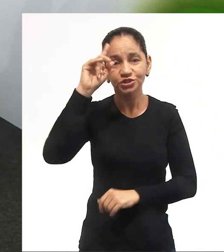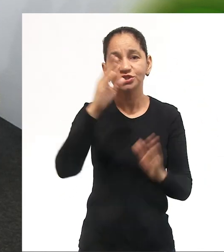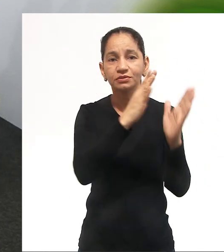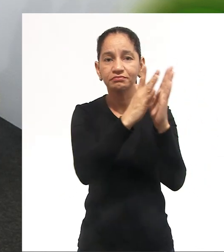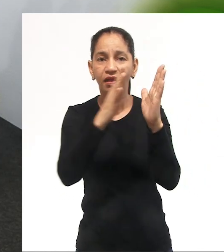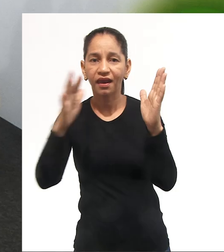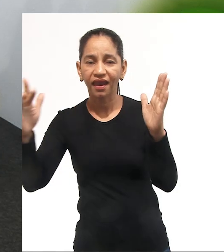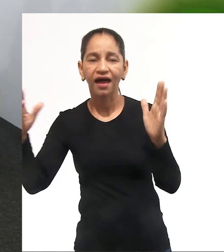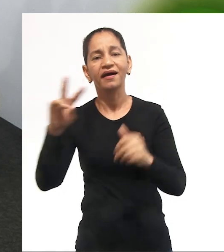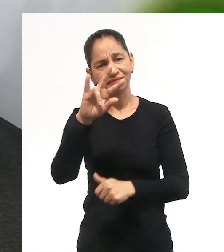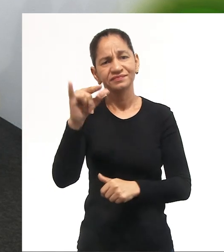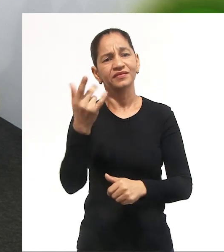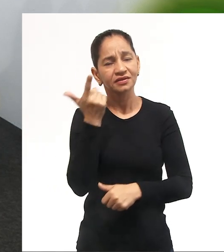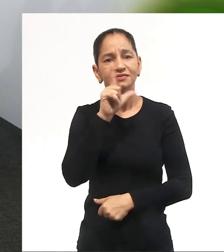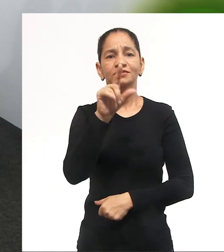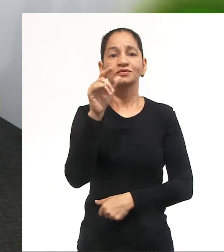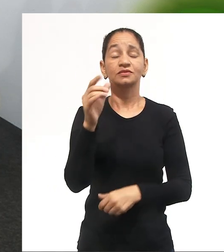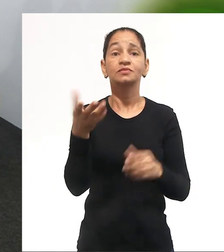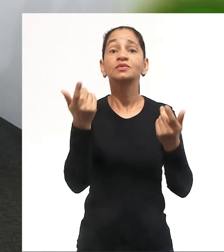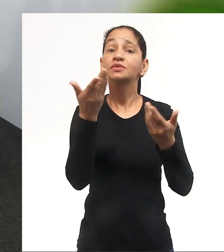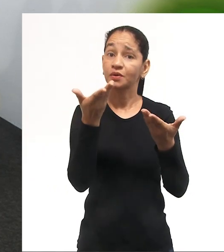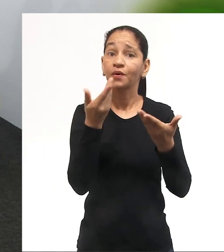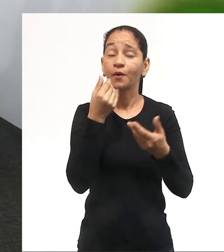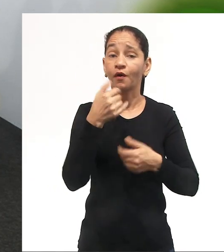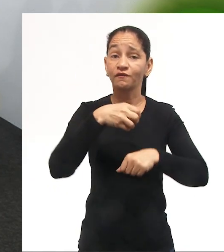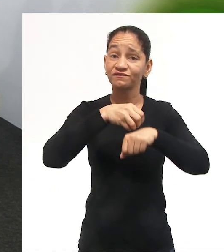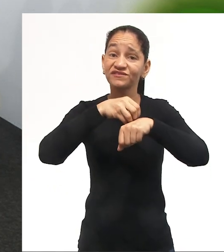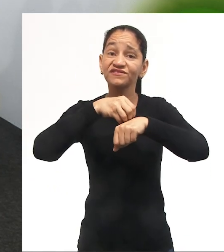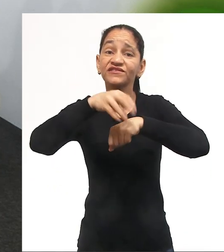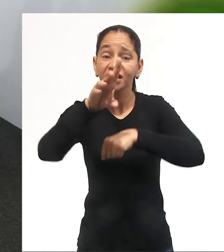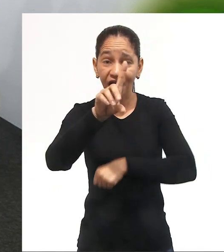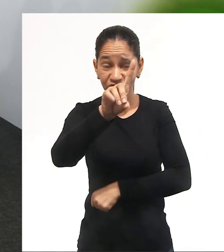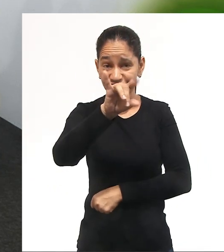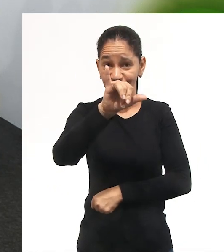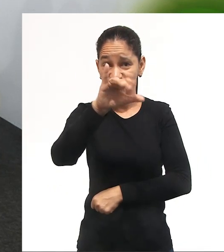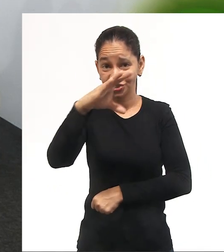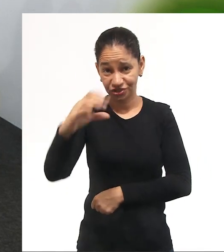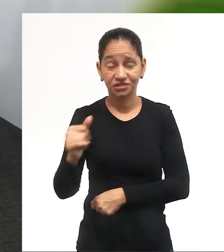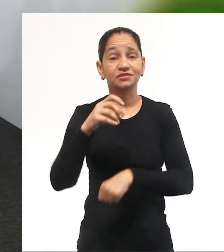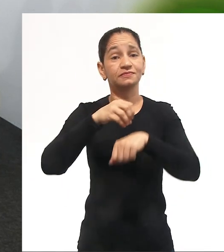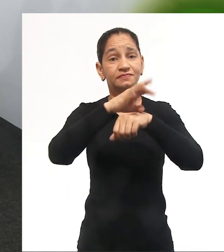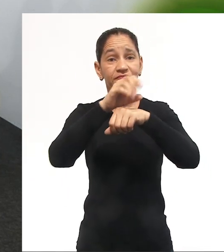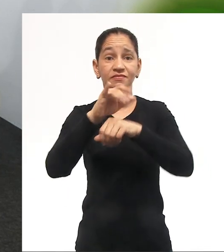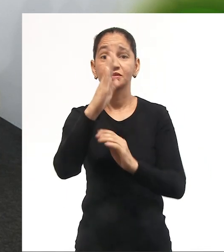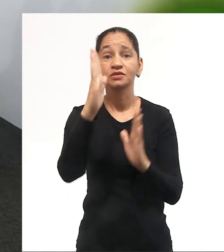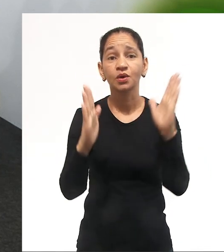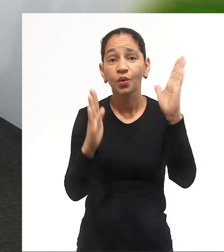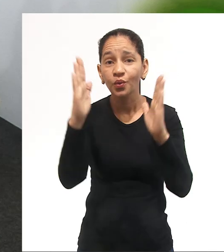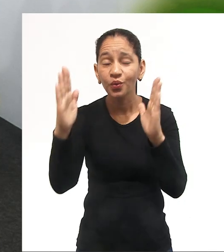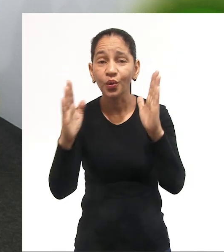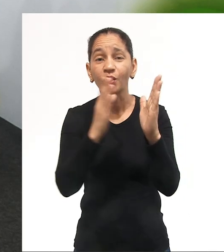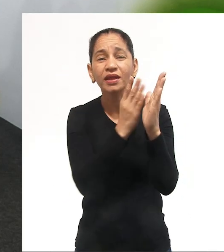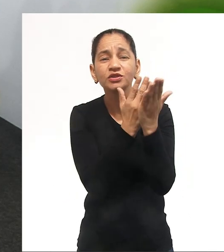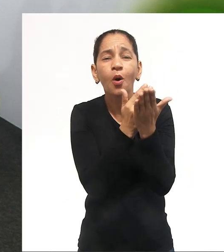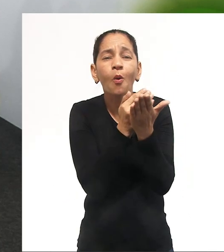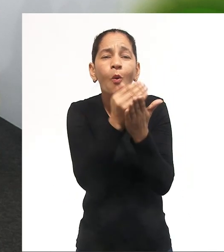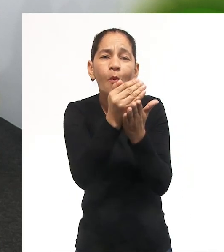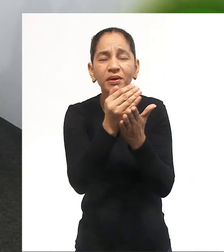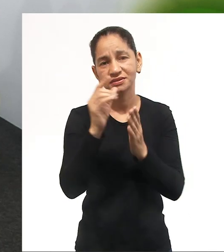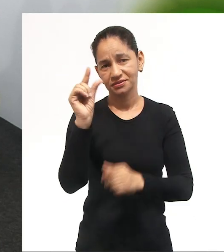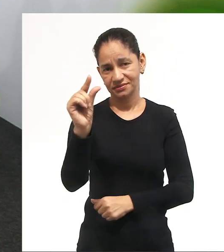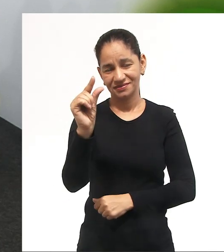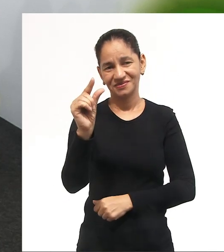de Pedagogia. Fica a dica. Aproveita e a nossa temporada está só